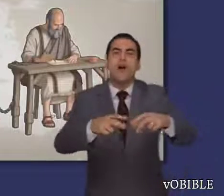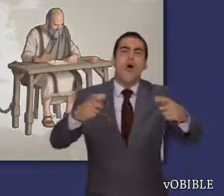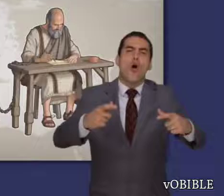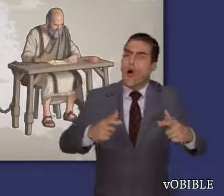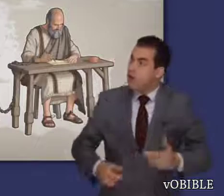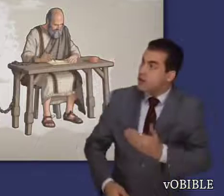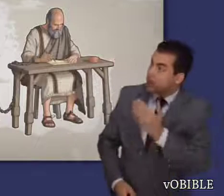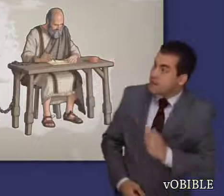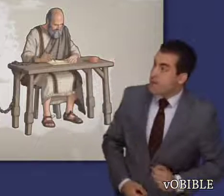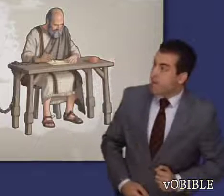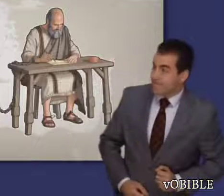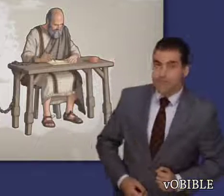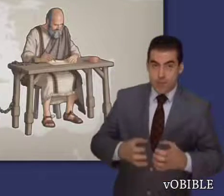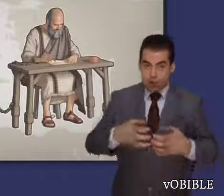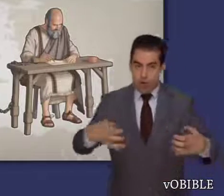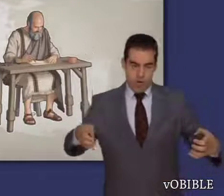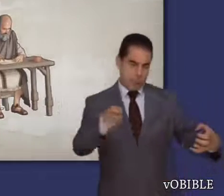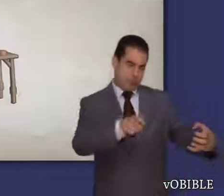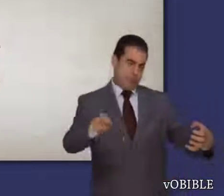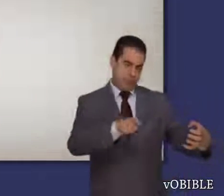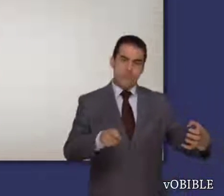sua prisão domiciliar em Roma.